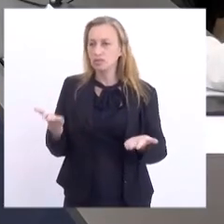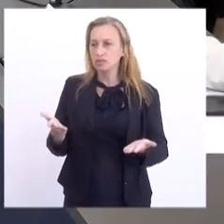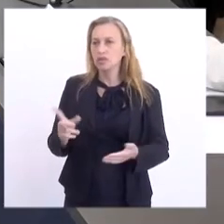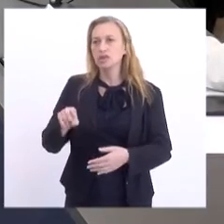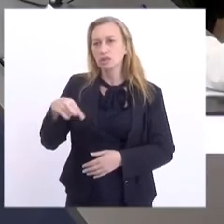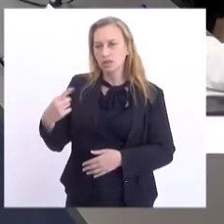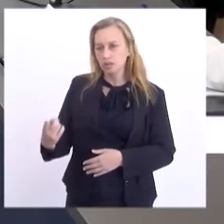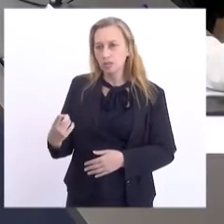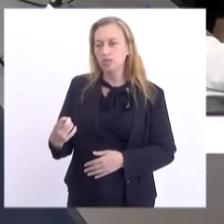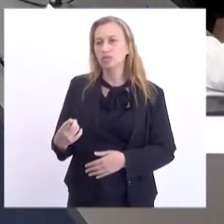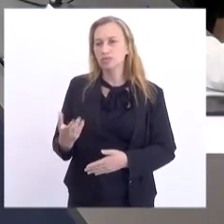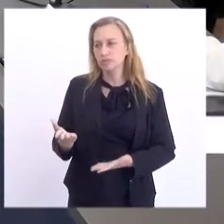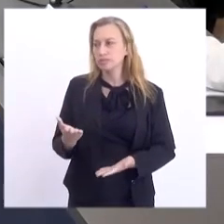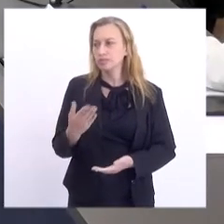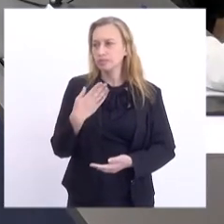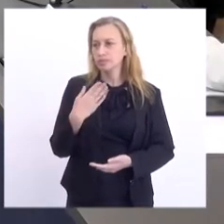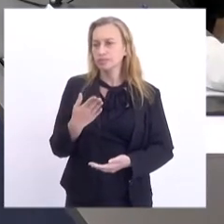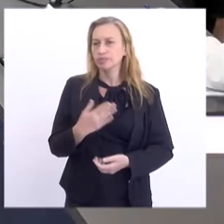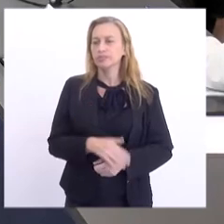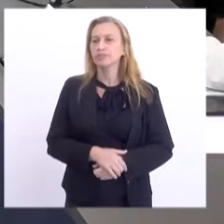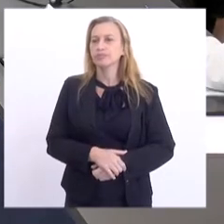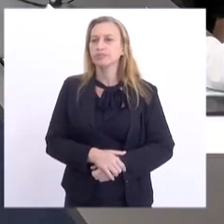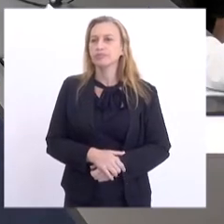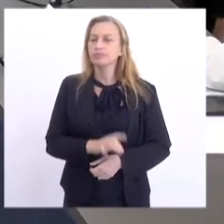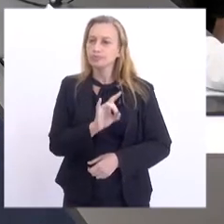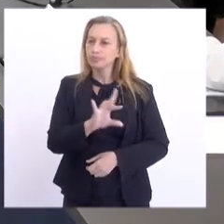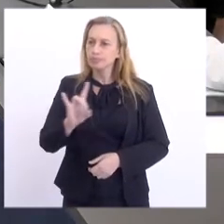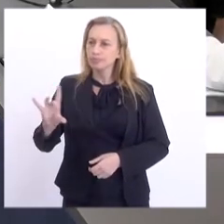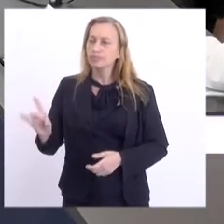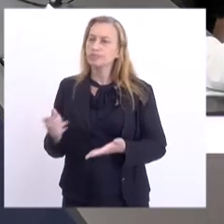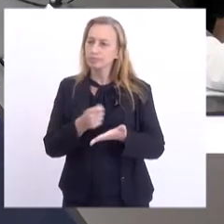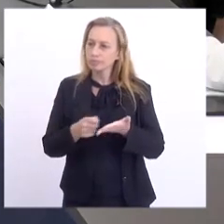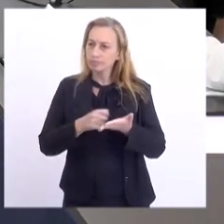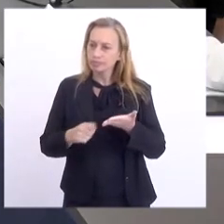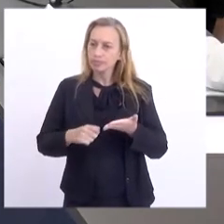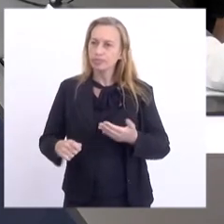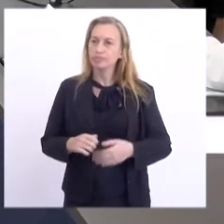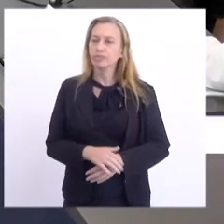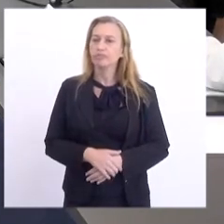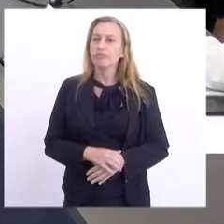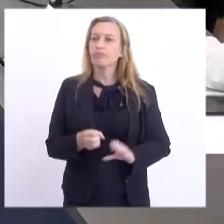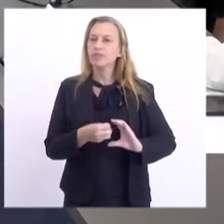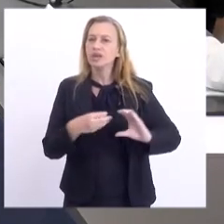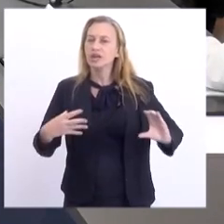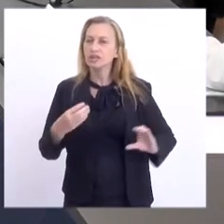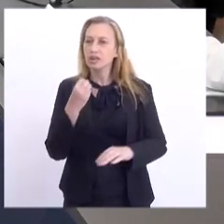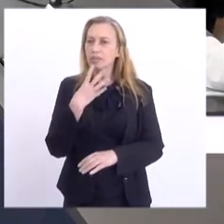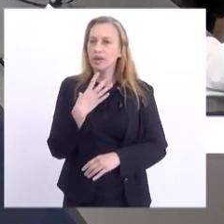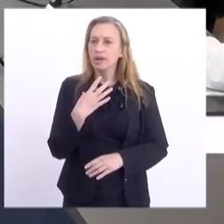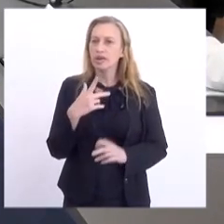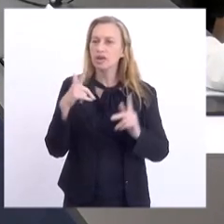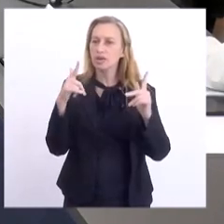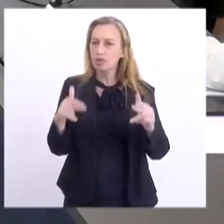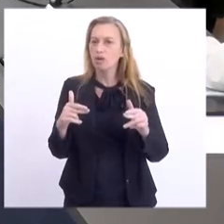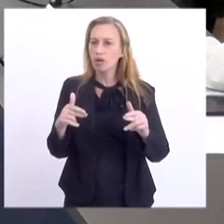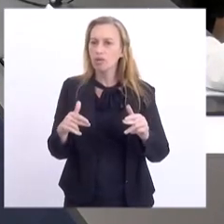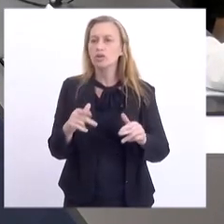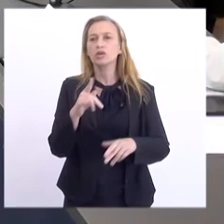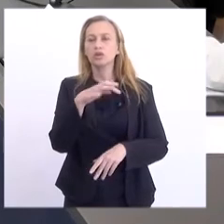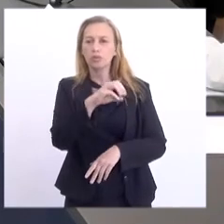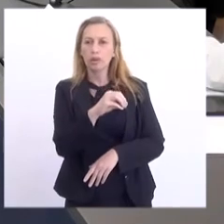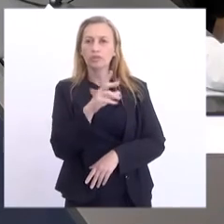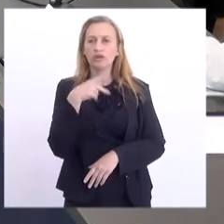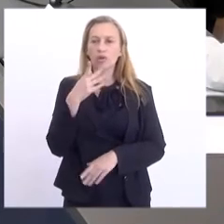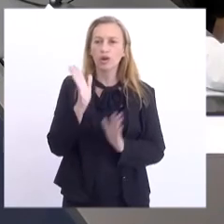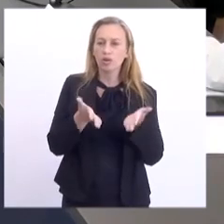deputado waldeck ele fez essa questão que eu não tenho as questões de cada um tem uma característica bem semelhante com que o papo acabou